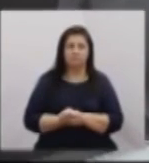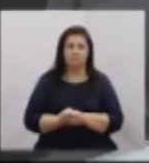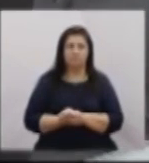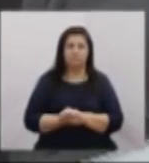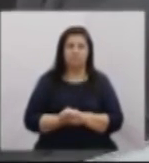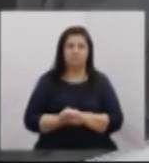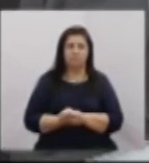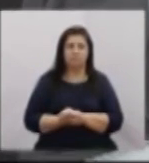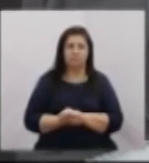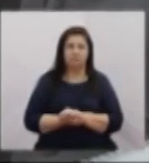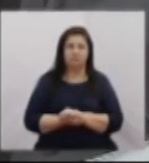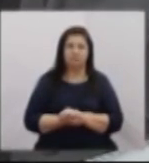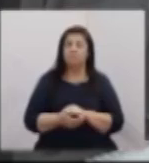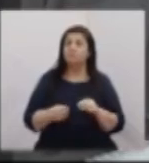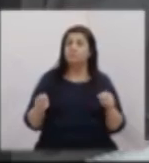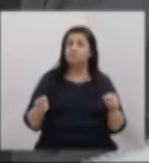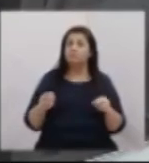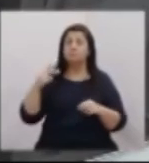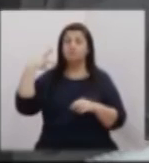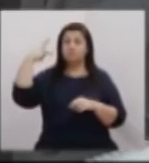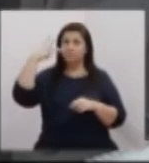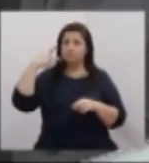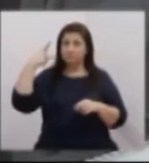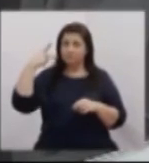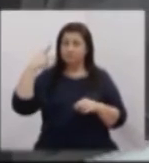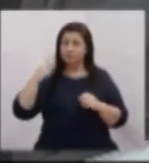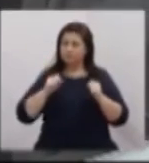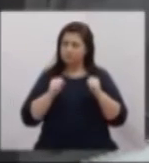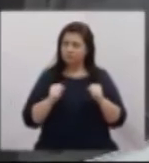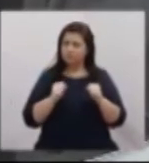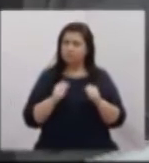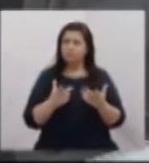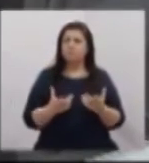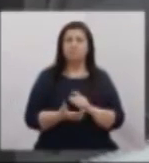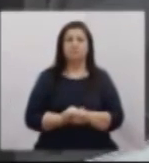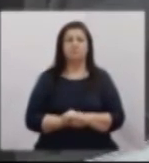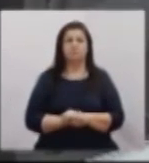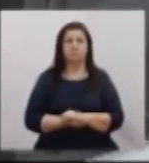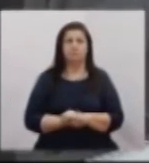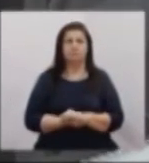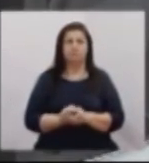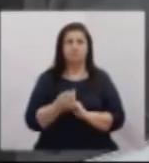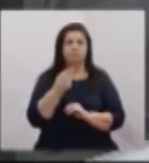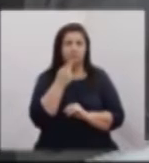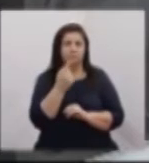esse projeto pudesse dar mais independência ao Poder Legislativo. Nós estamos falando somente de